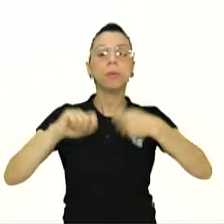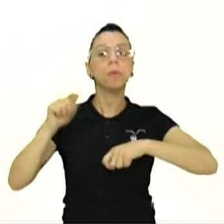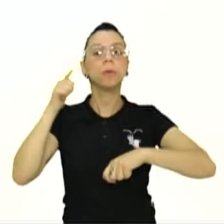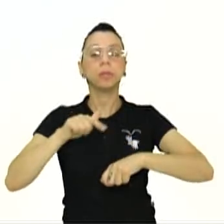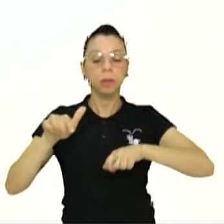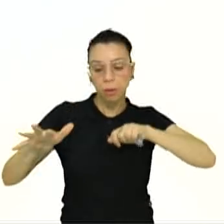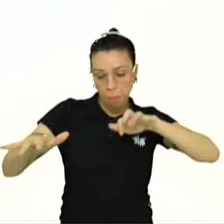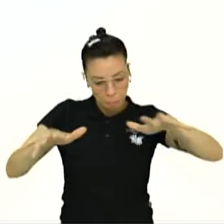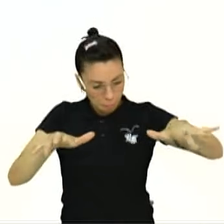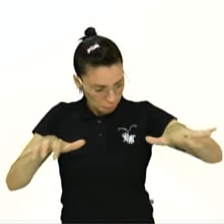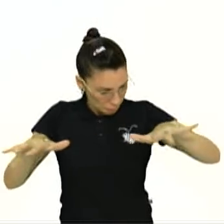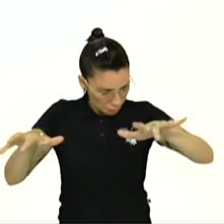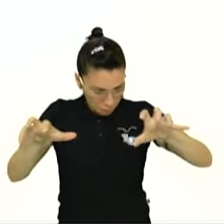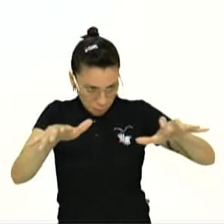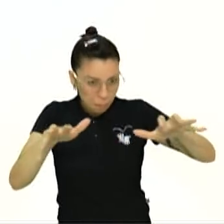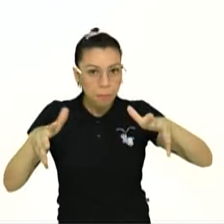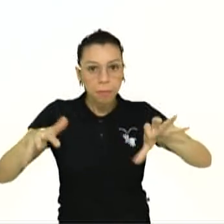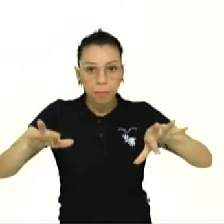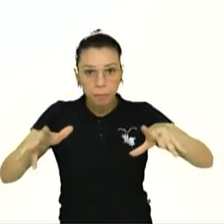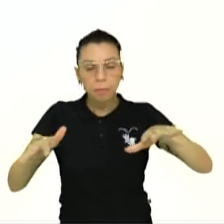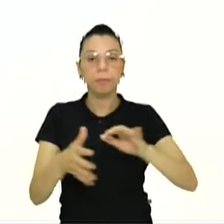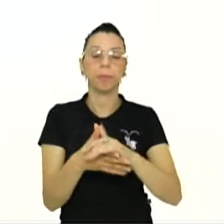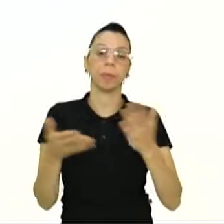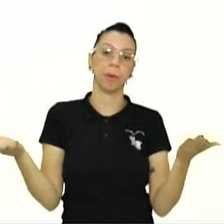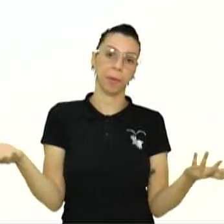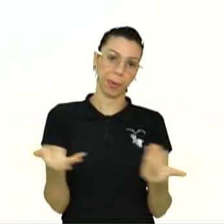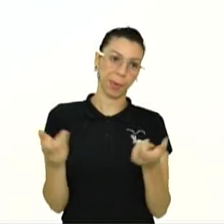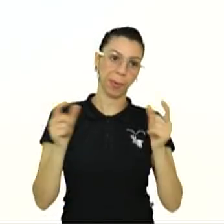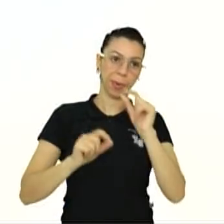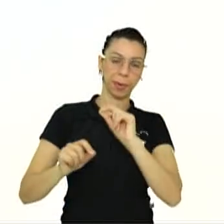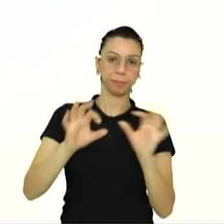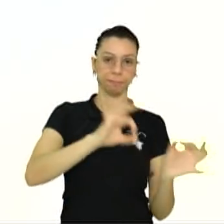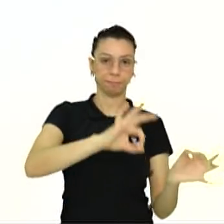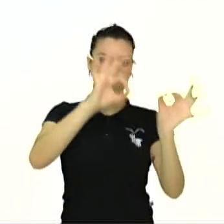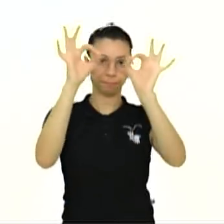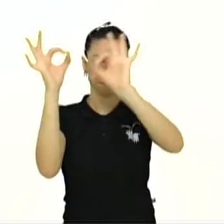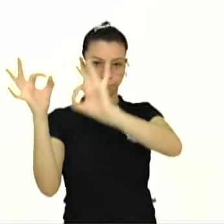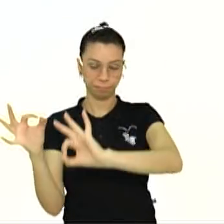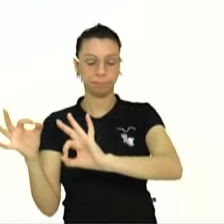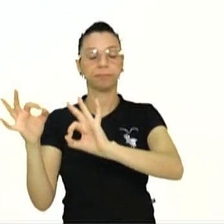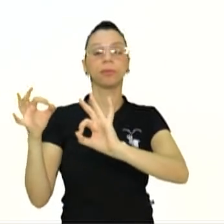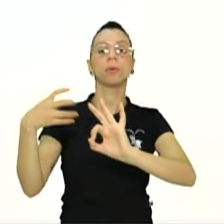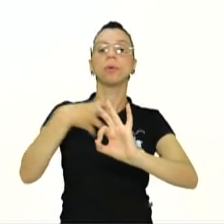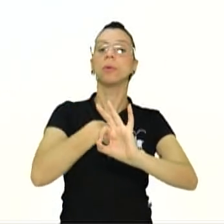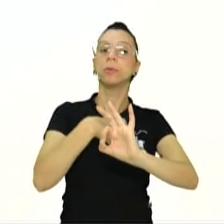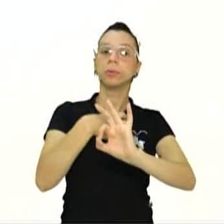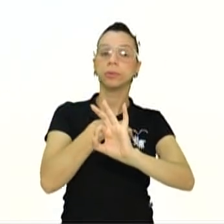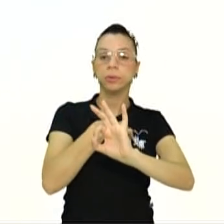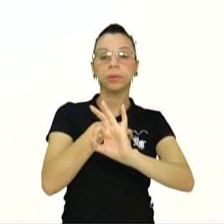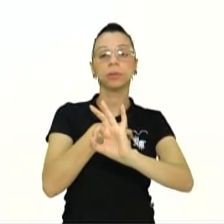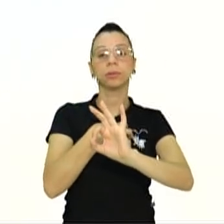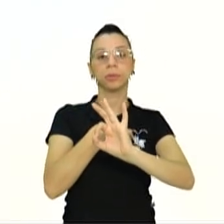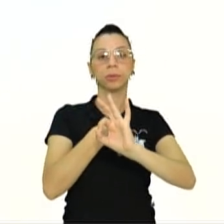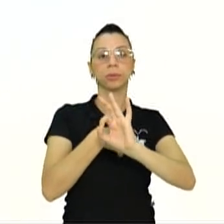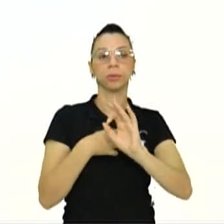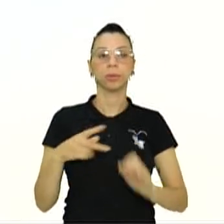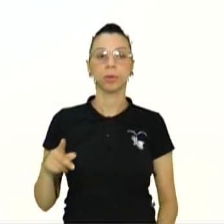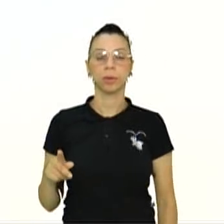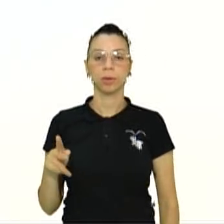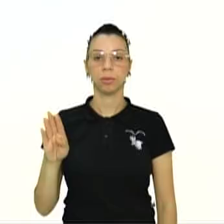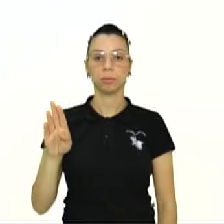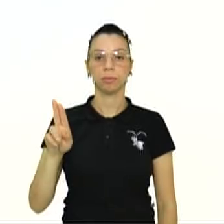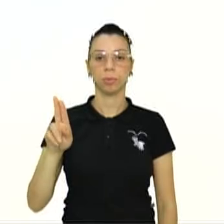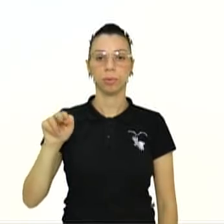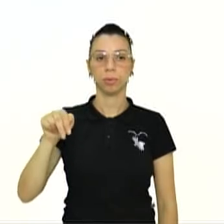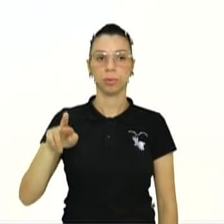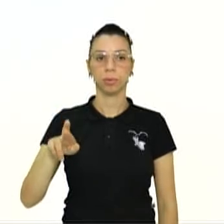esse boneco, tá? Agora nós vamos assistir um estilo, né, Bunraku,